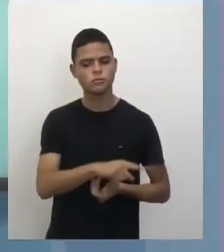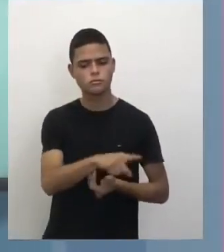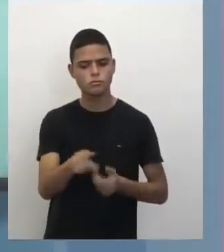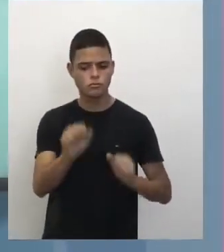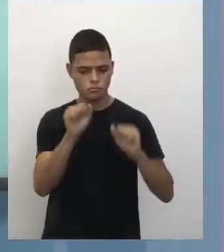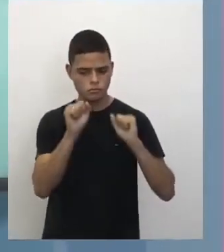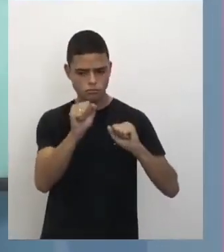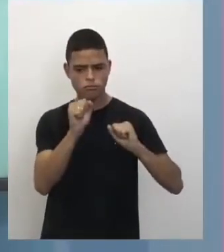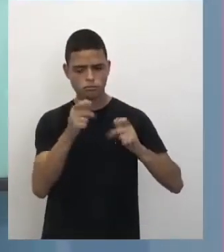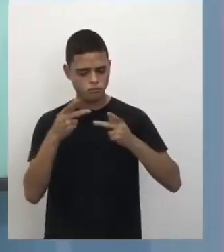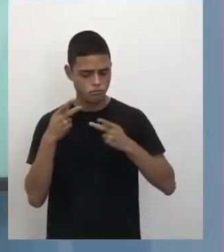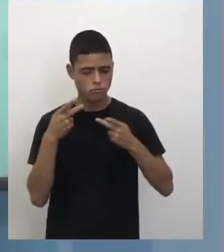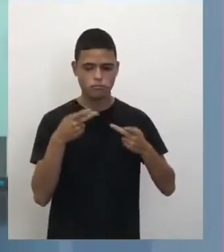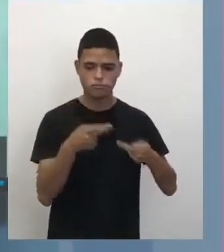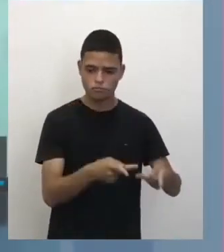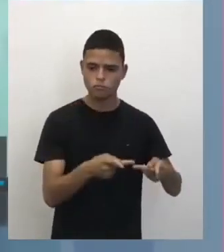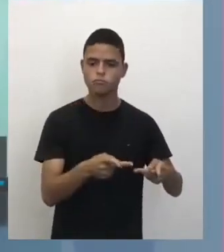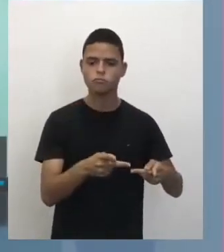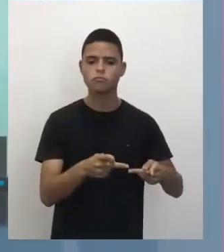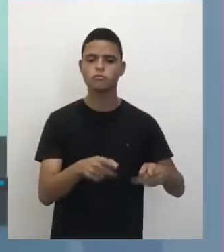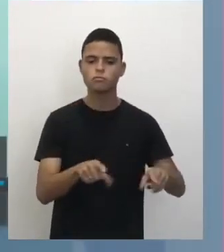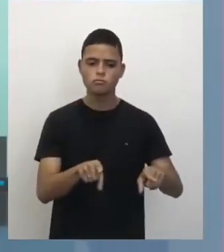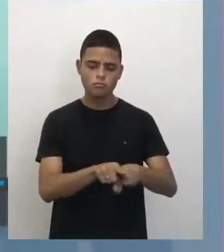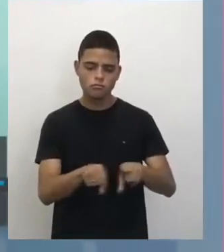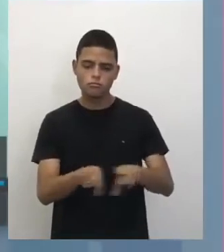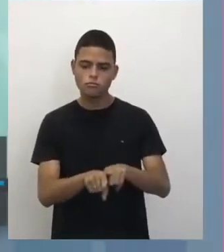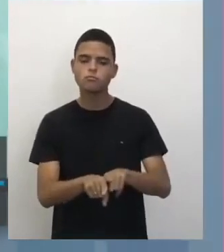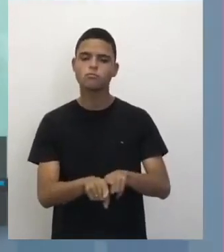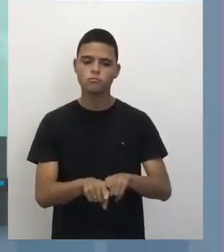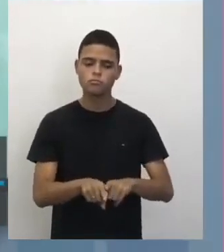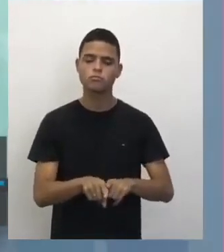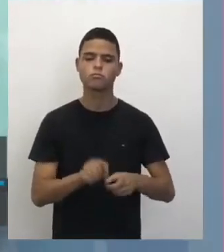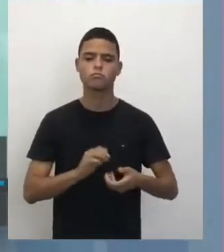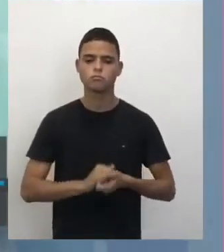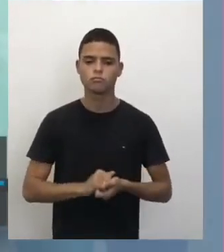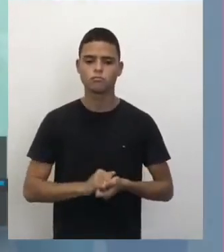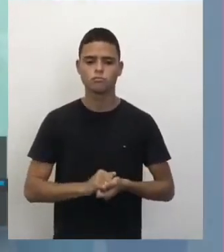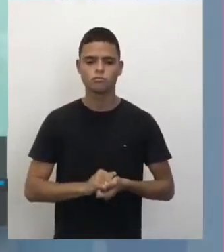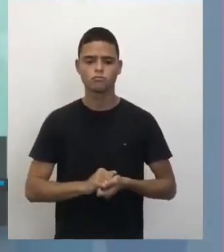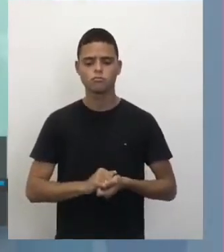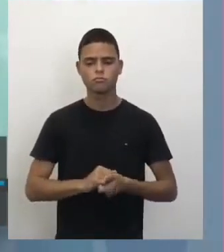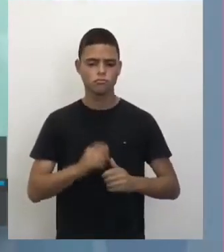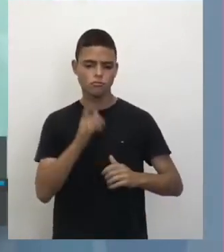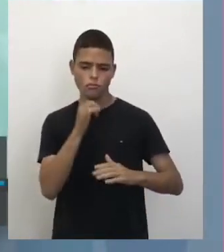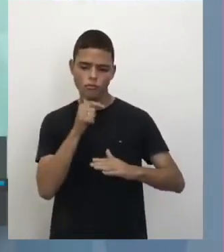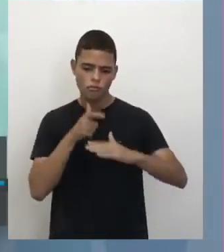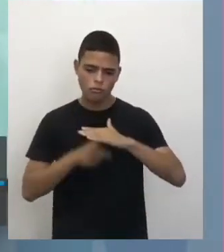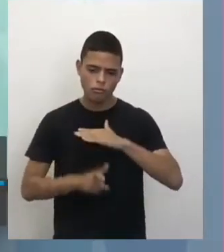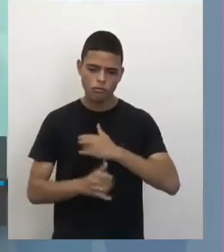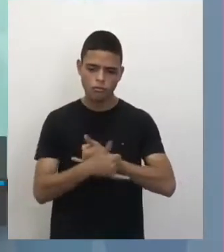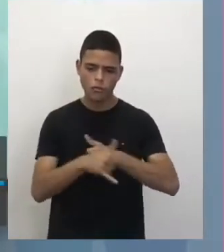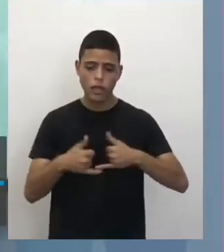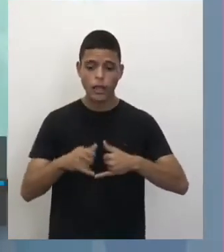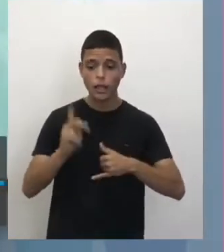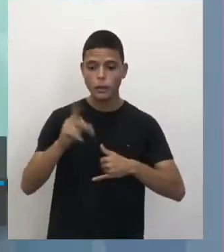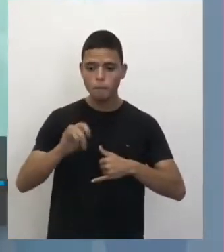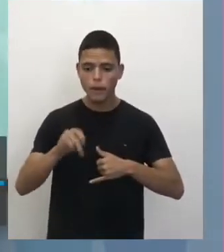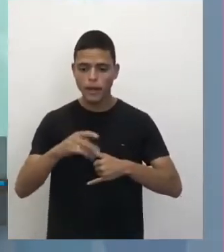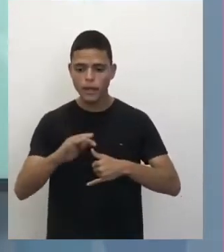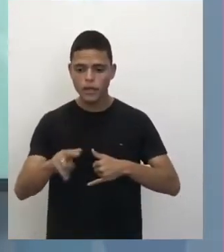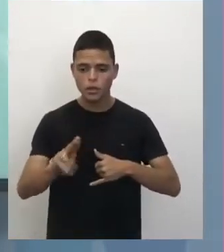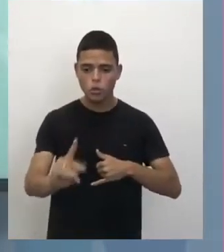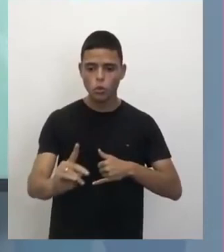visitar uma, né, e recordar alguns pontos ali, né? E você topa aí com a gente lá na usina de Itaipu, ela é responsável por grande parte da geração,